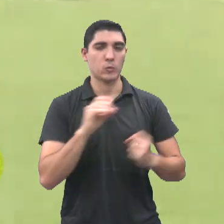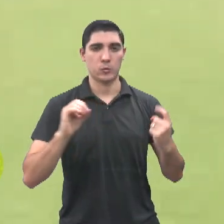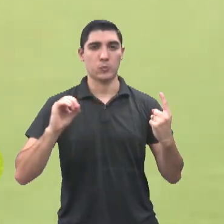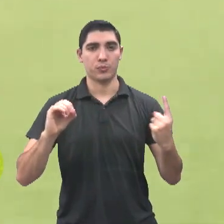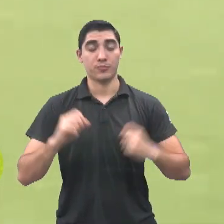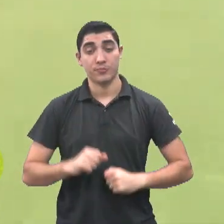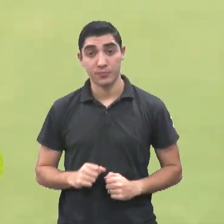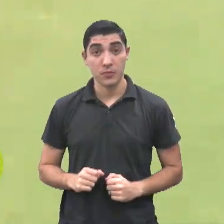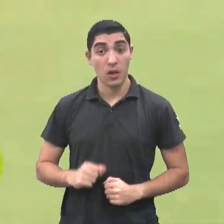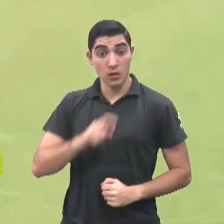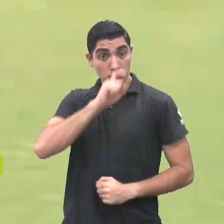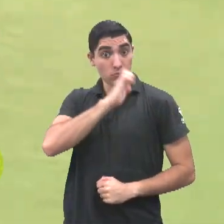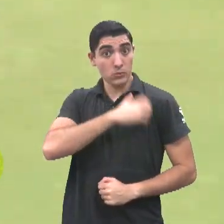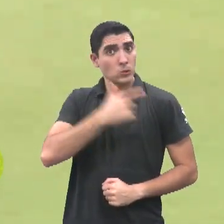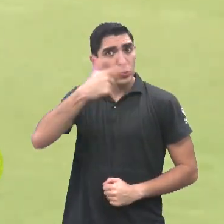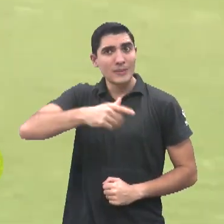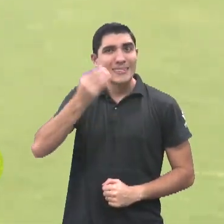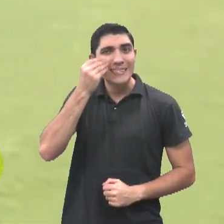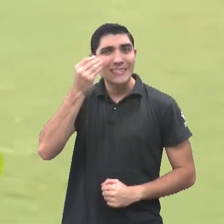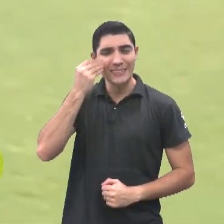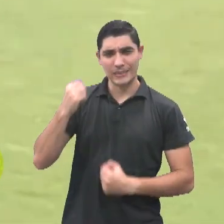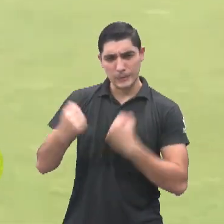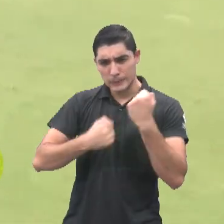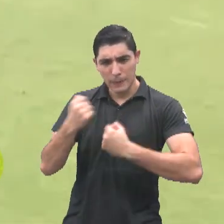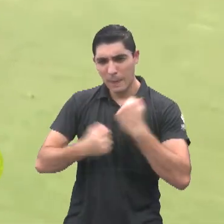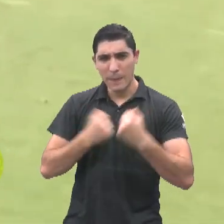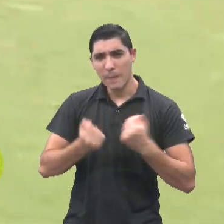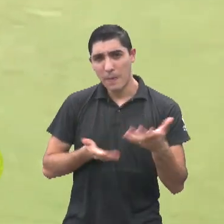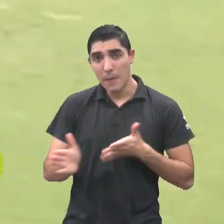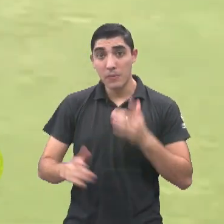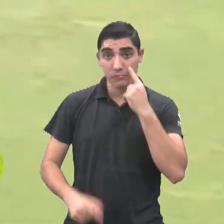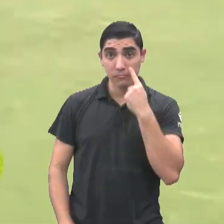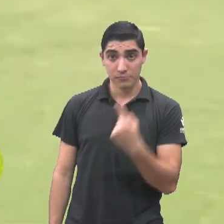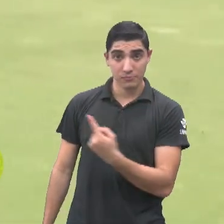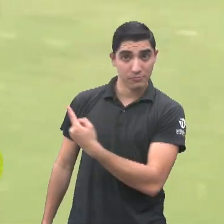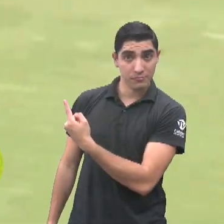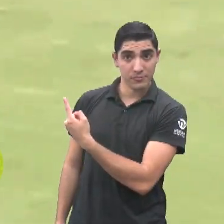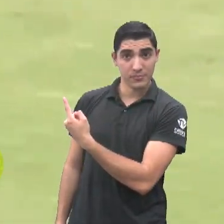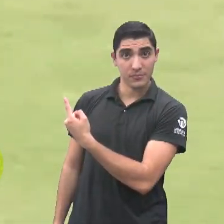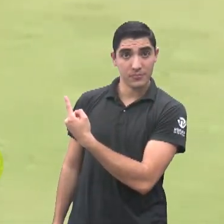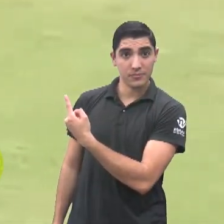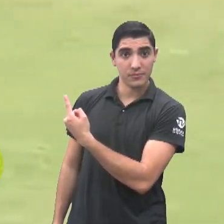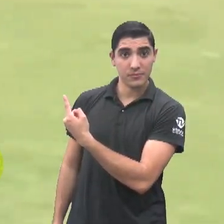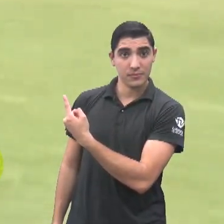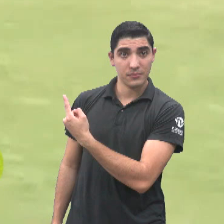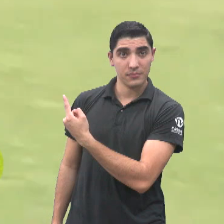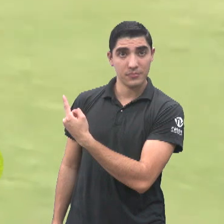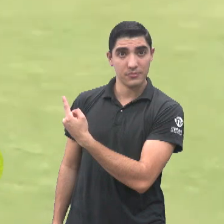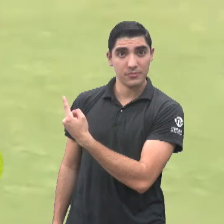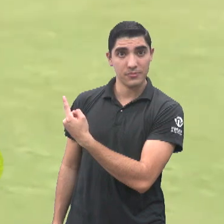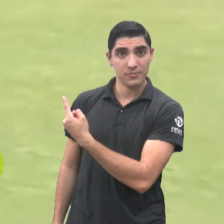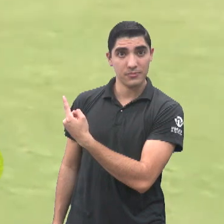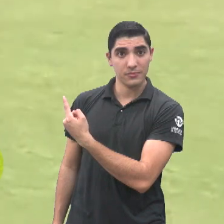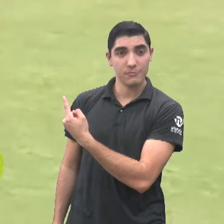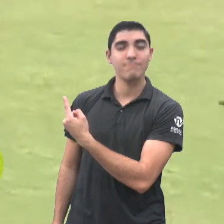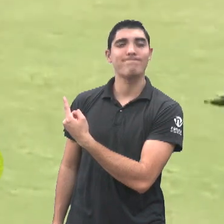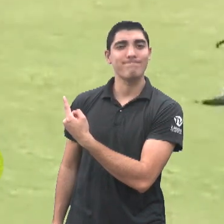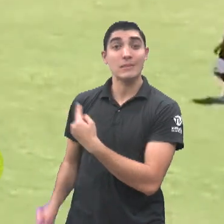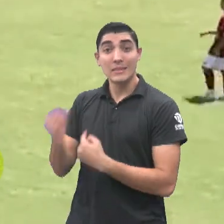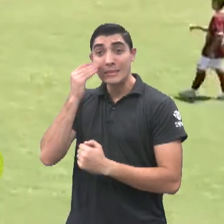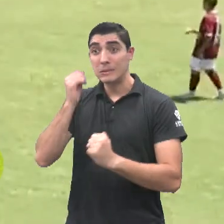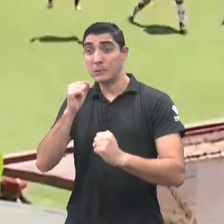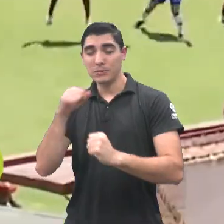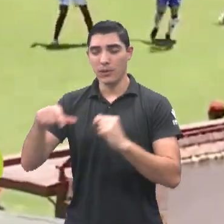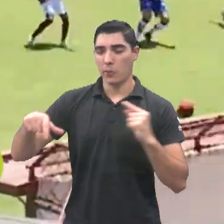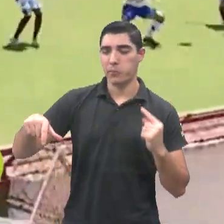no ataque, de novo pela direita, Léo Pereira fez o levantamento no segundo pau para Fabrício, que subiu meio desequilibrado e mandou por cima